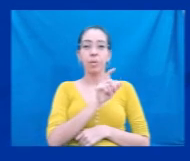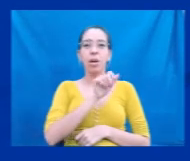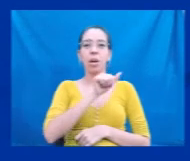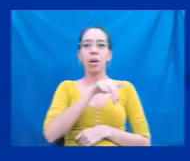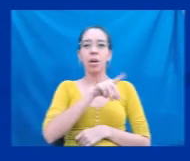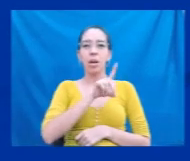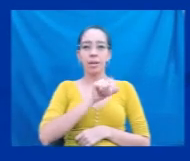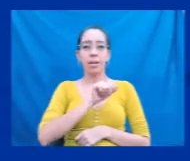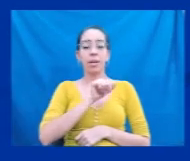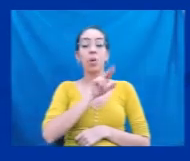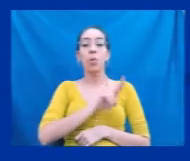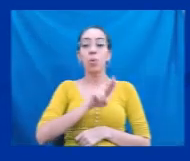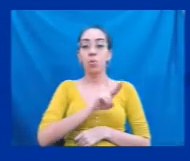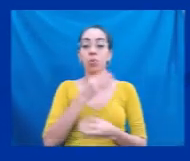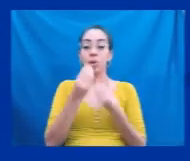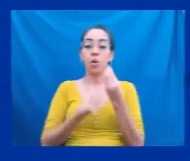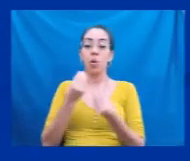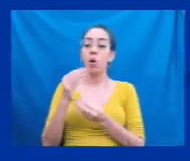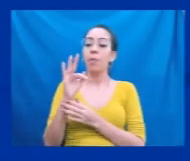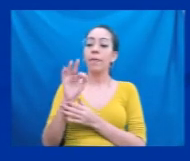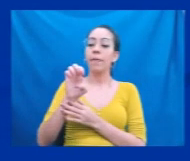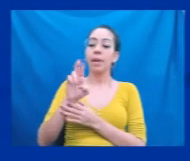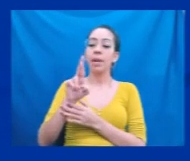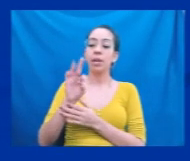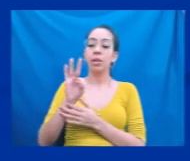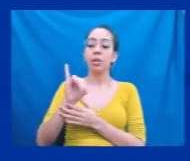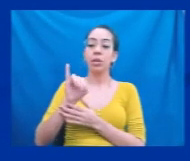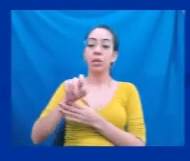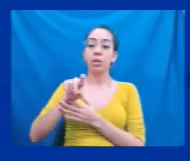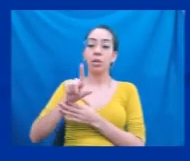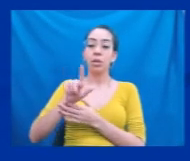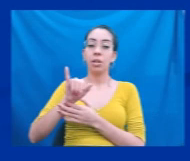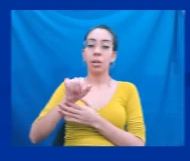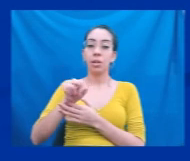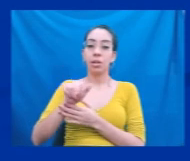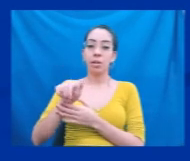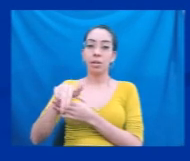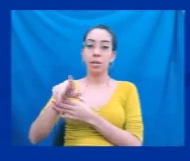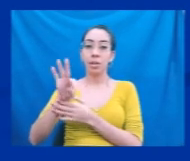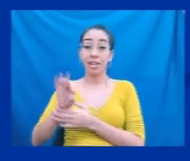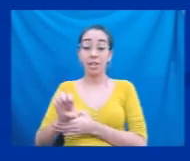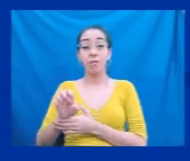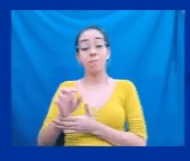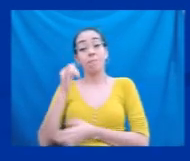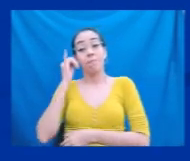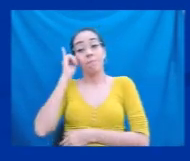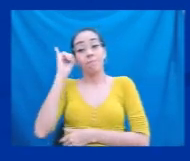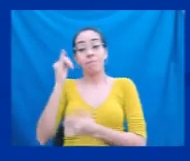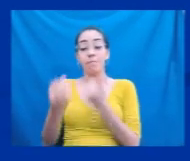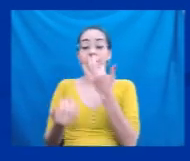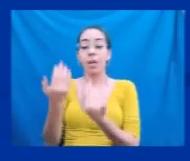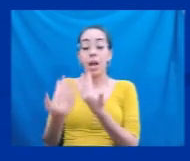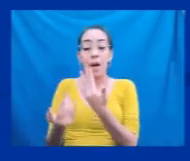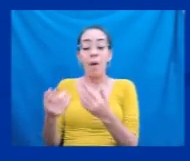fertilizantes, porque ele contém o nitrogênio na forma nítrica e amoniacal, que é menos volátil e assim é menos agressivo ao